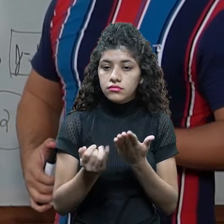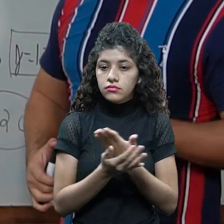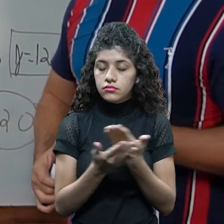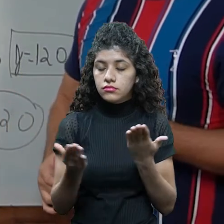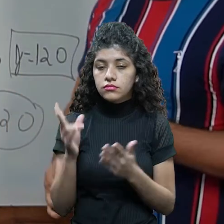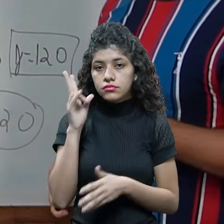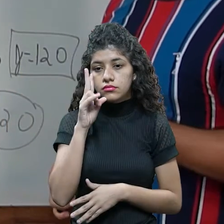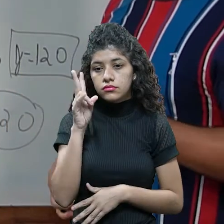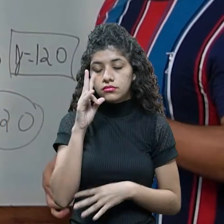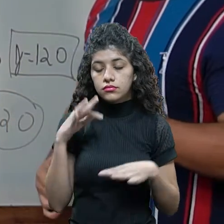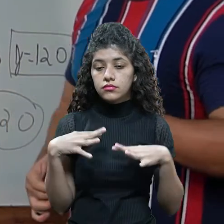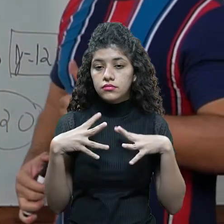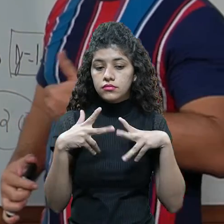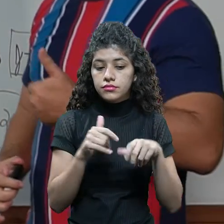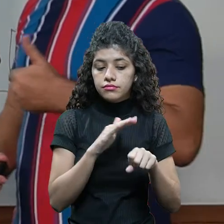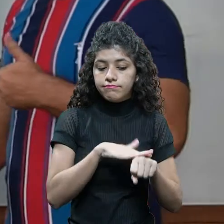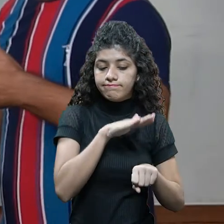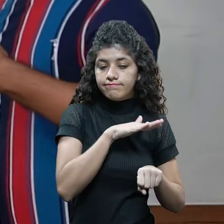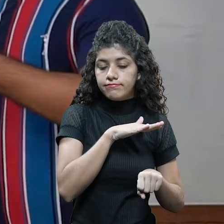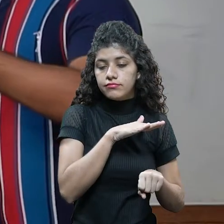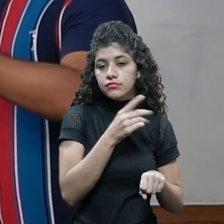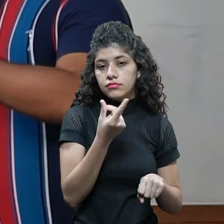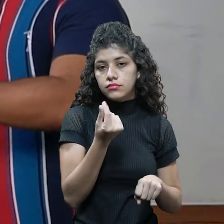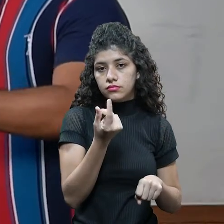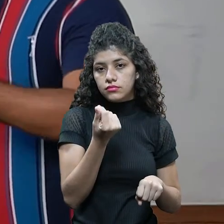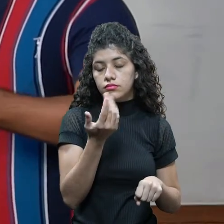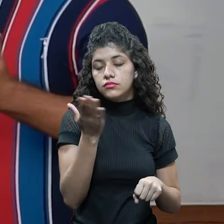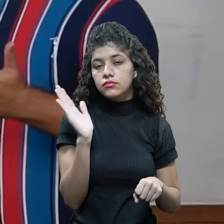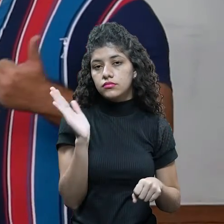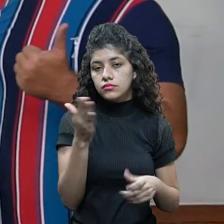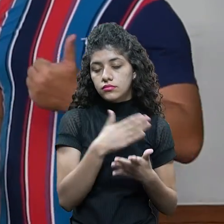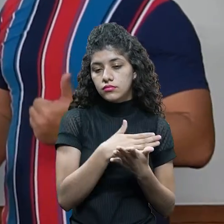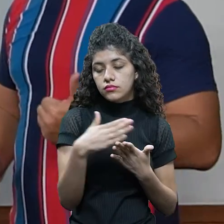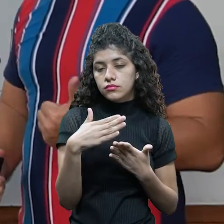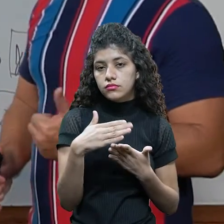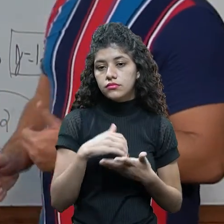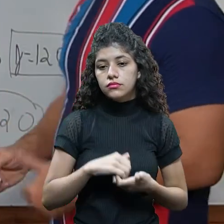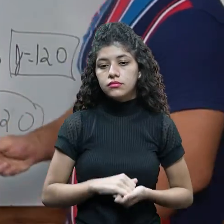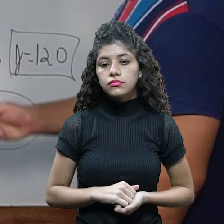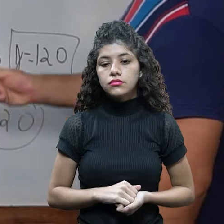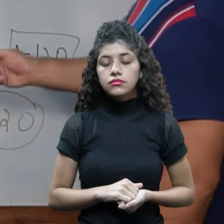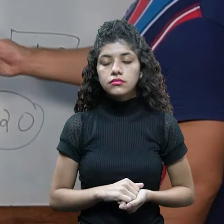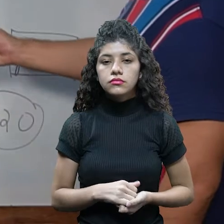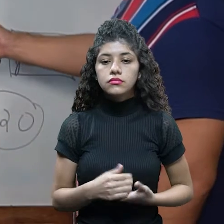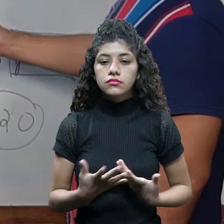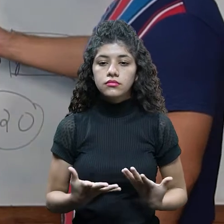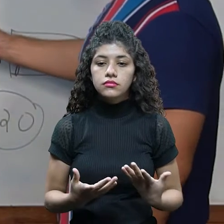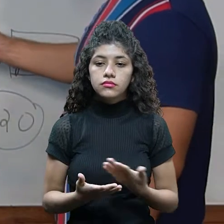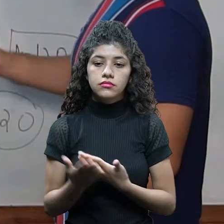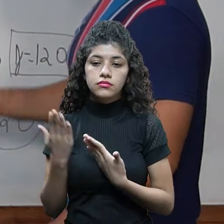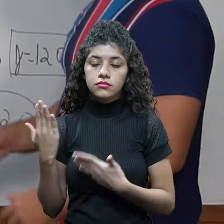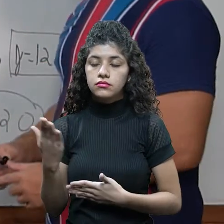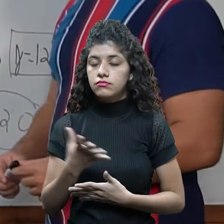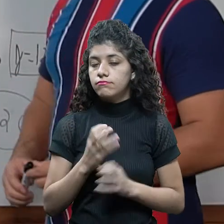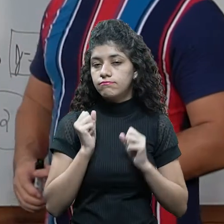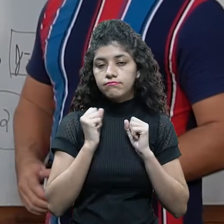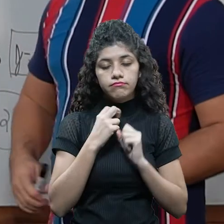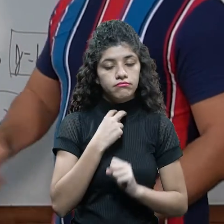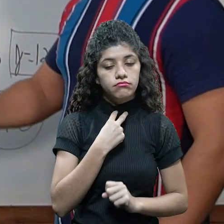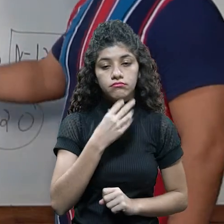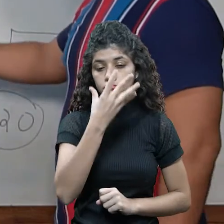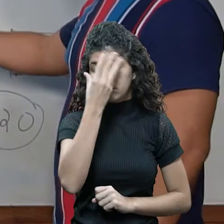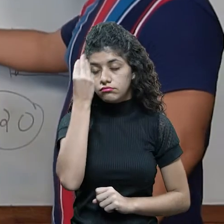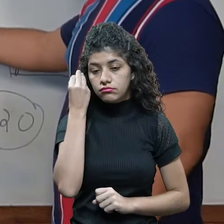vocês. Lembrando que juros é tudo aquilo que vai ser acrescido de um capital inicial. E a formulazinha do juros simples, vocês não podem